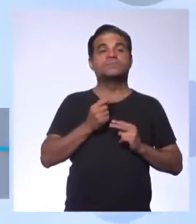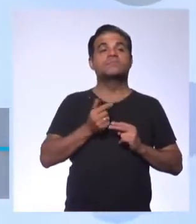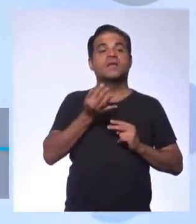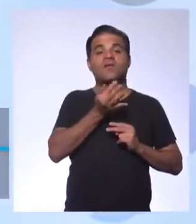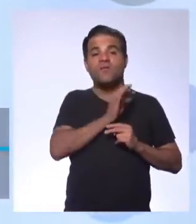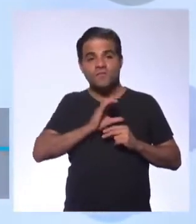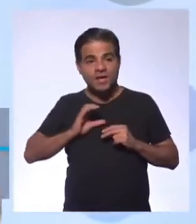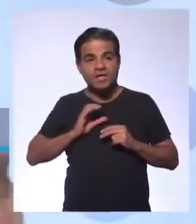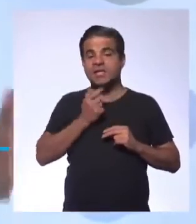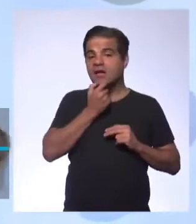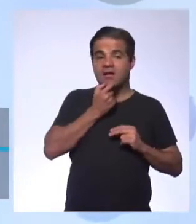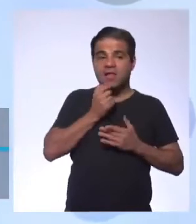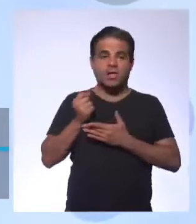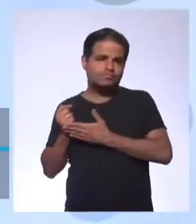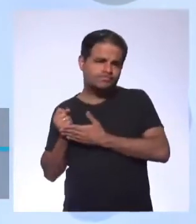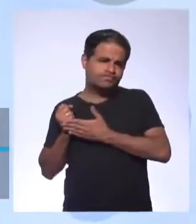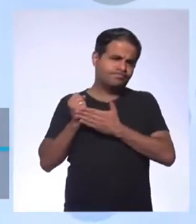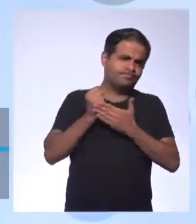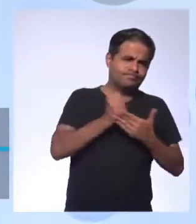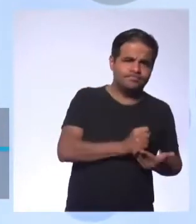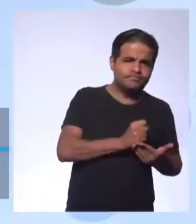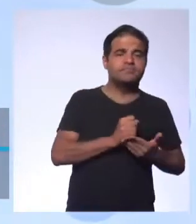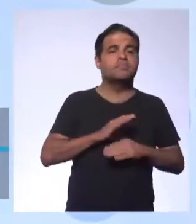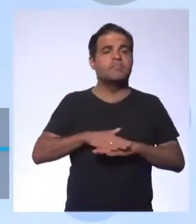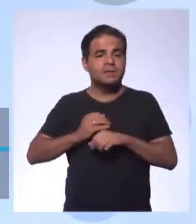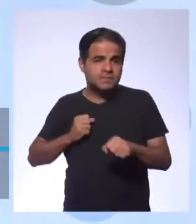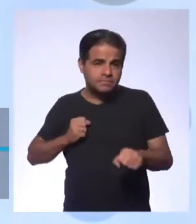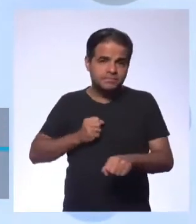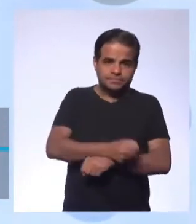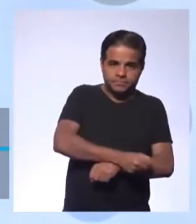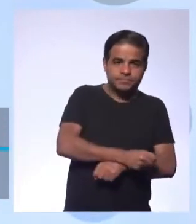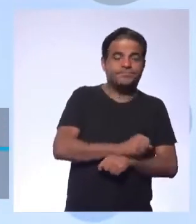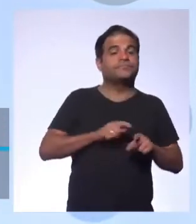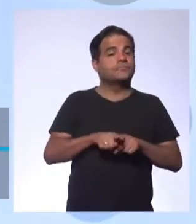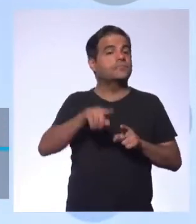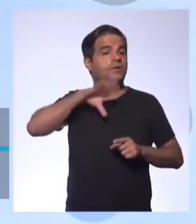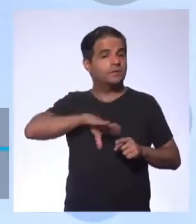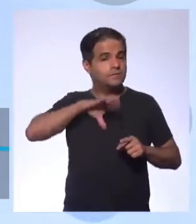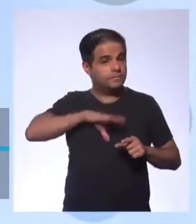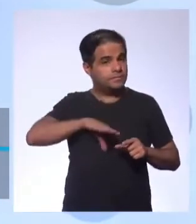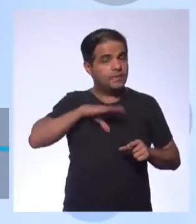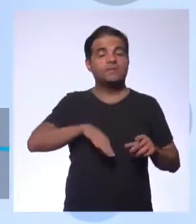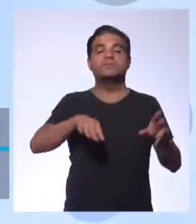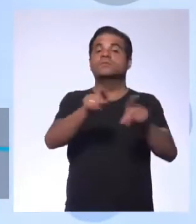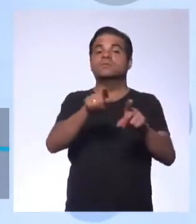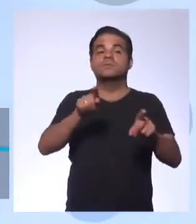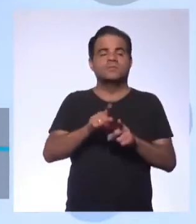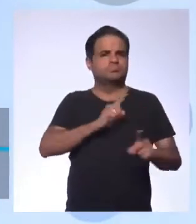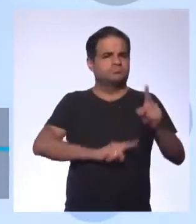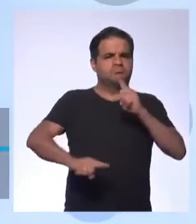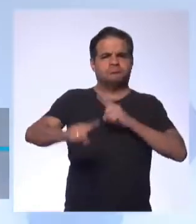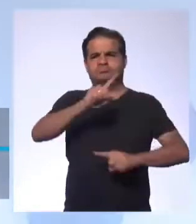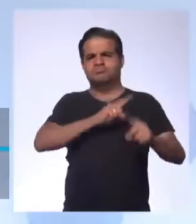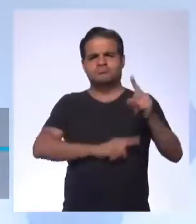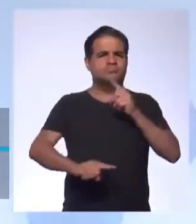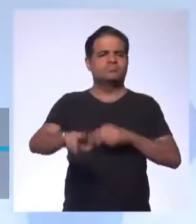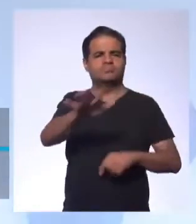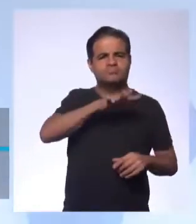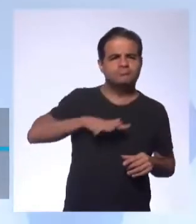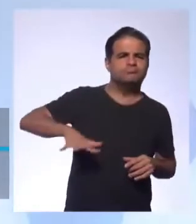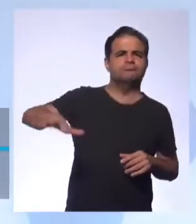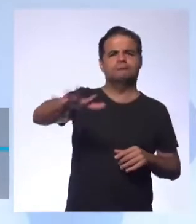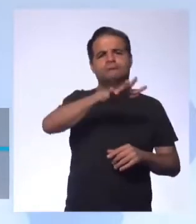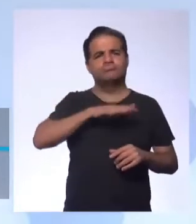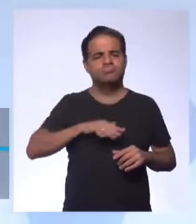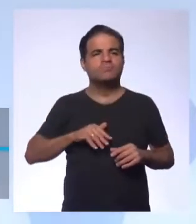Inglaterra trouxeram mais escravizados, assim como Portugal, e também dominaram a boa parte aí do